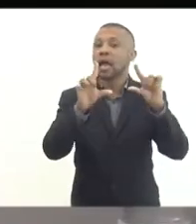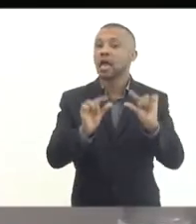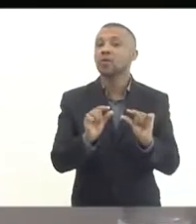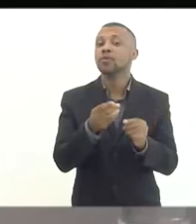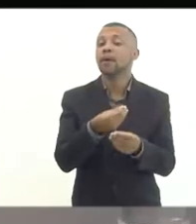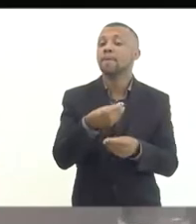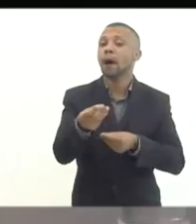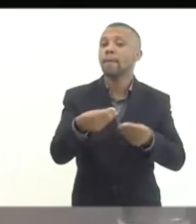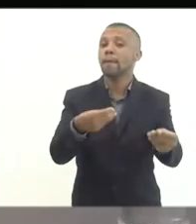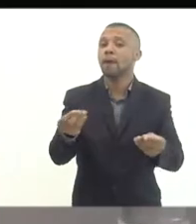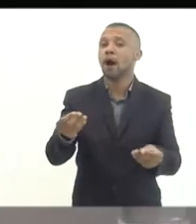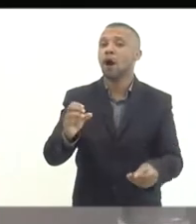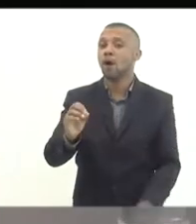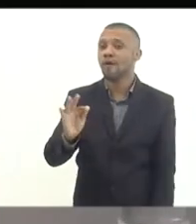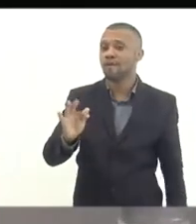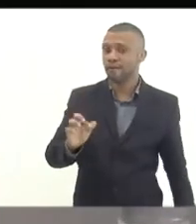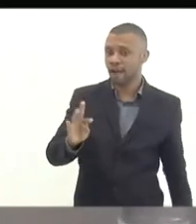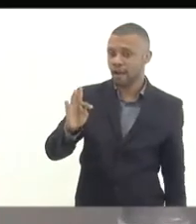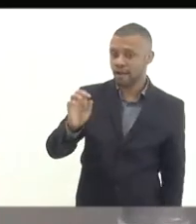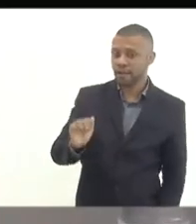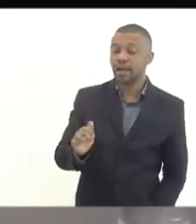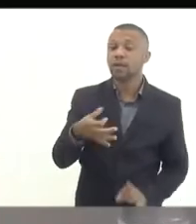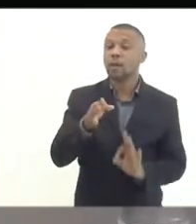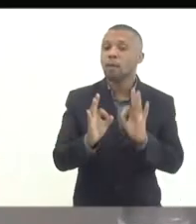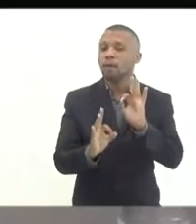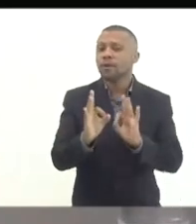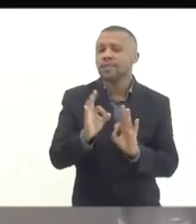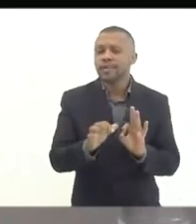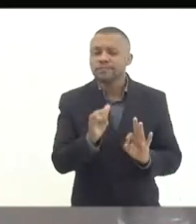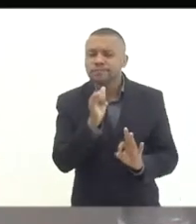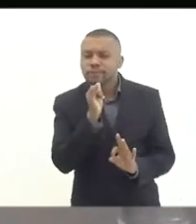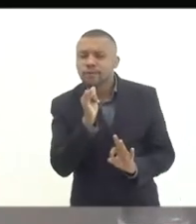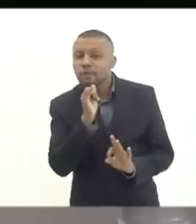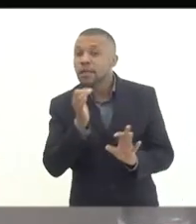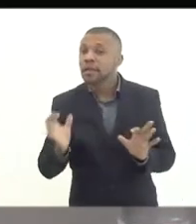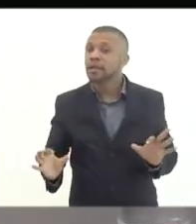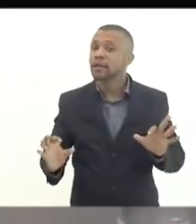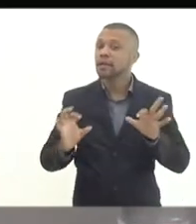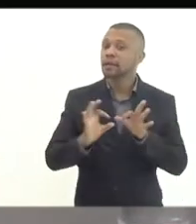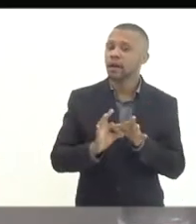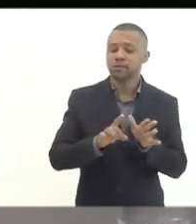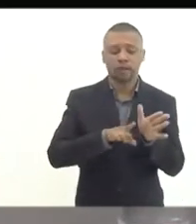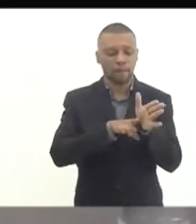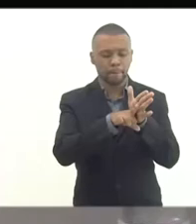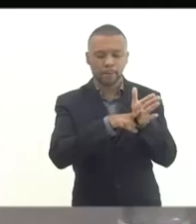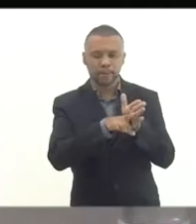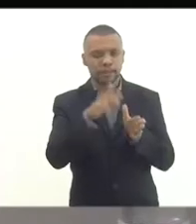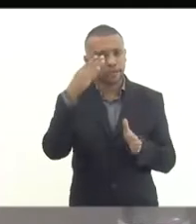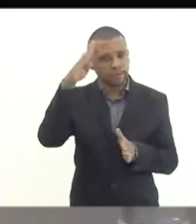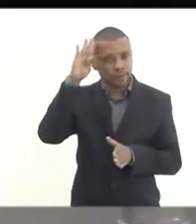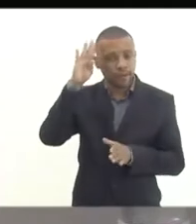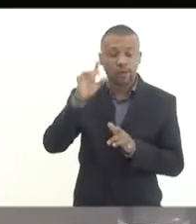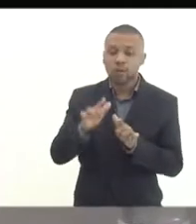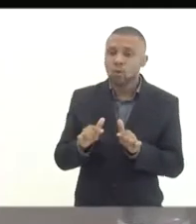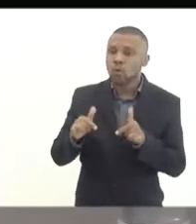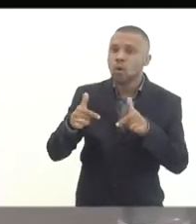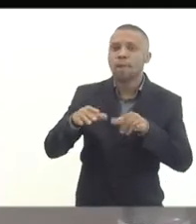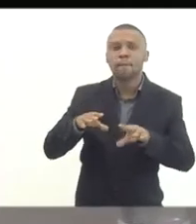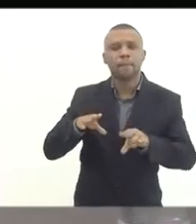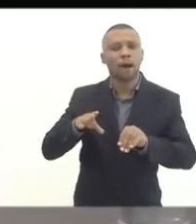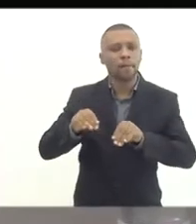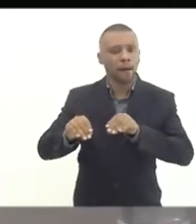oferta é é um projeto-piloto de pesquisa acadêmica mais de intervenção